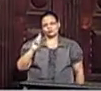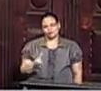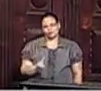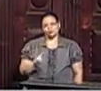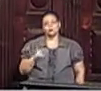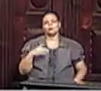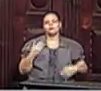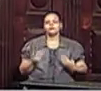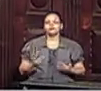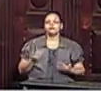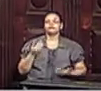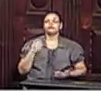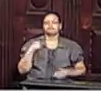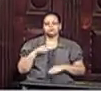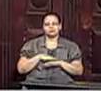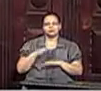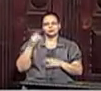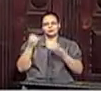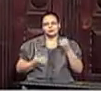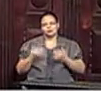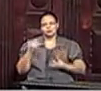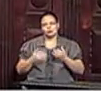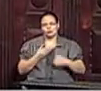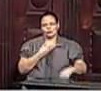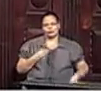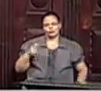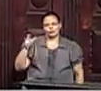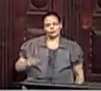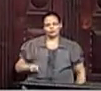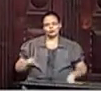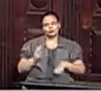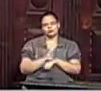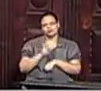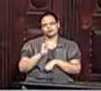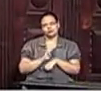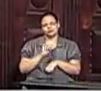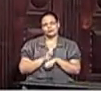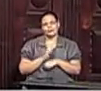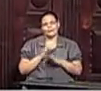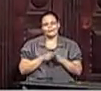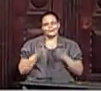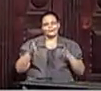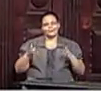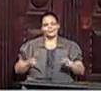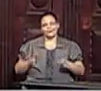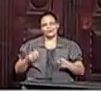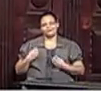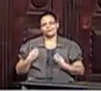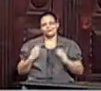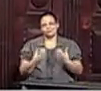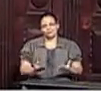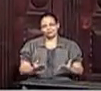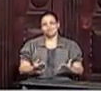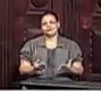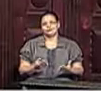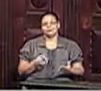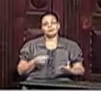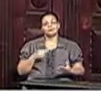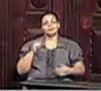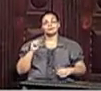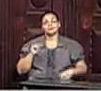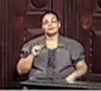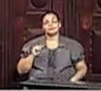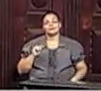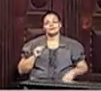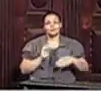que justificativa pode o governo do estado estender o período de concessão de uma concessão